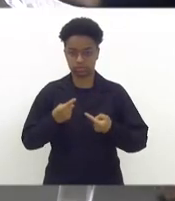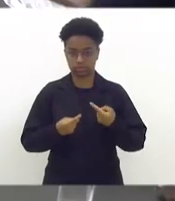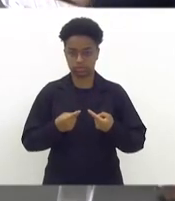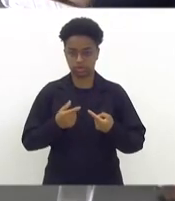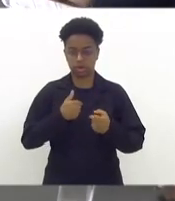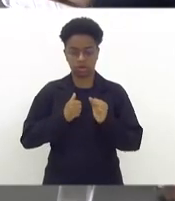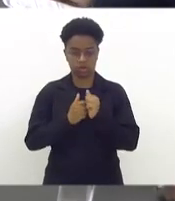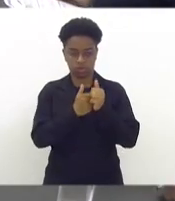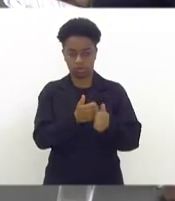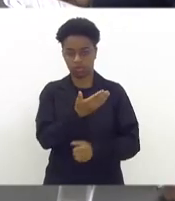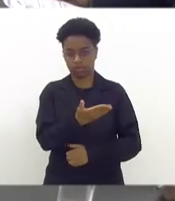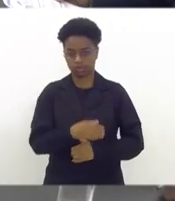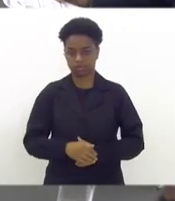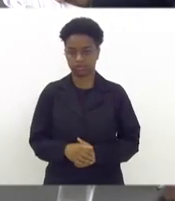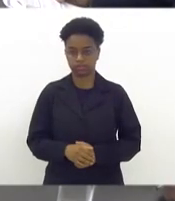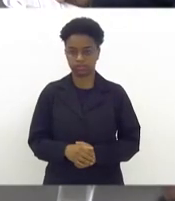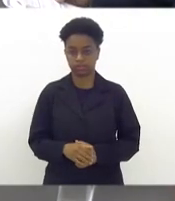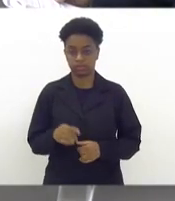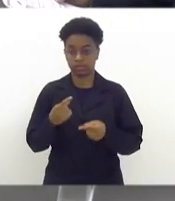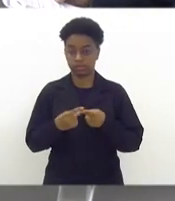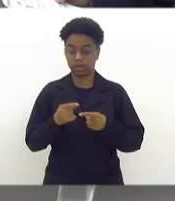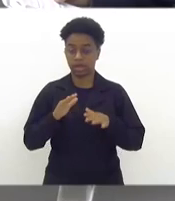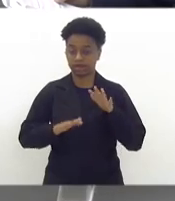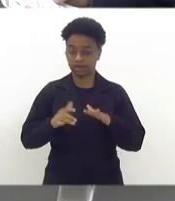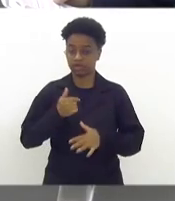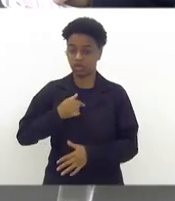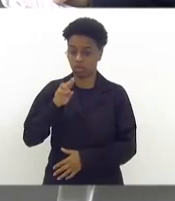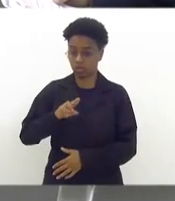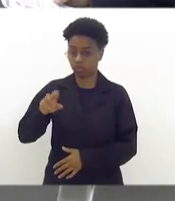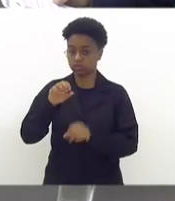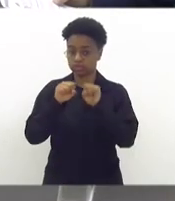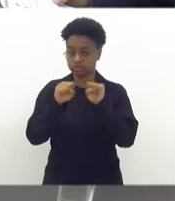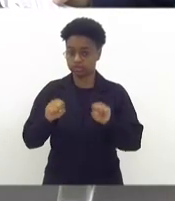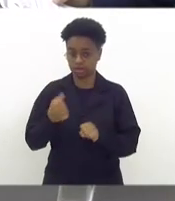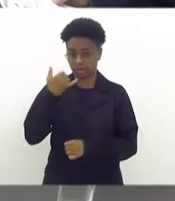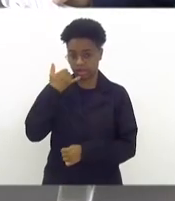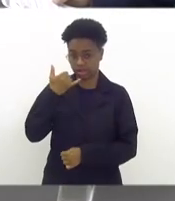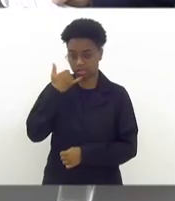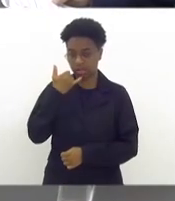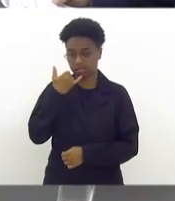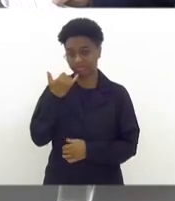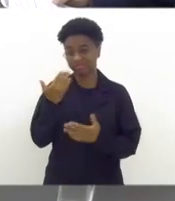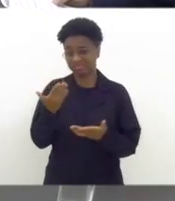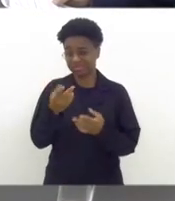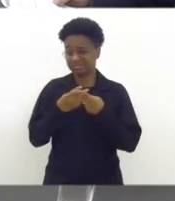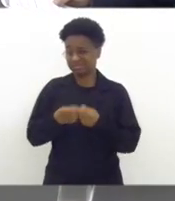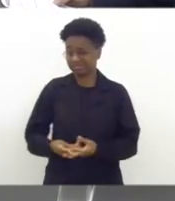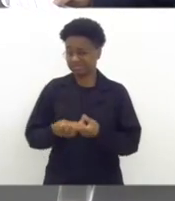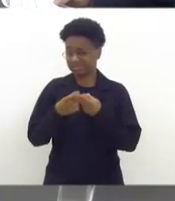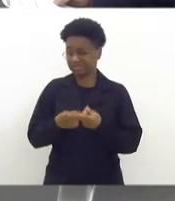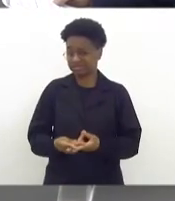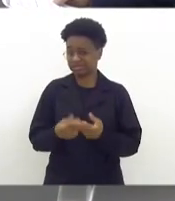vou acompanhar o relator, porque muitas vezes eu uso esse sistema. E haja paciência.